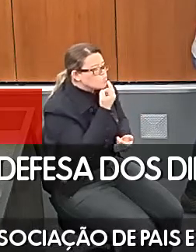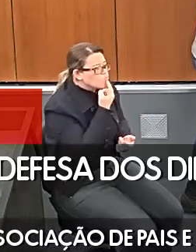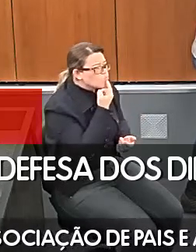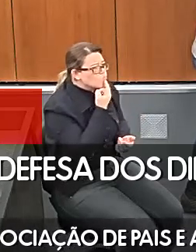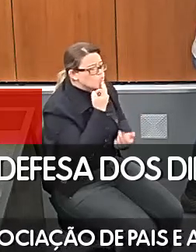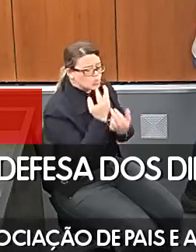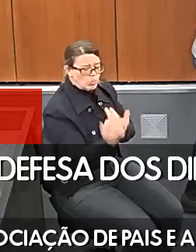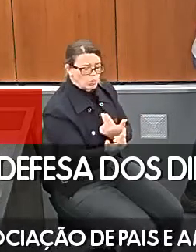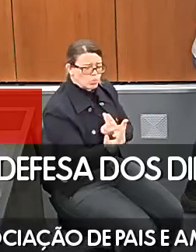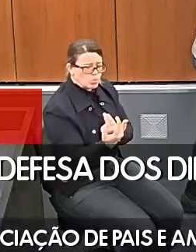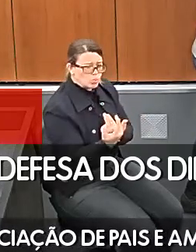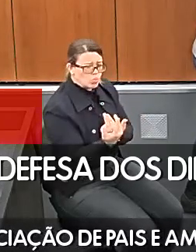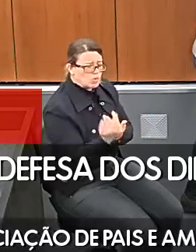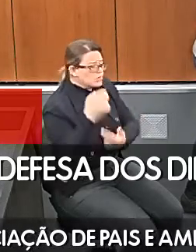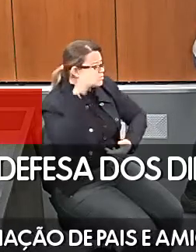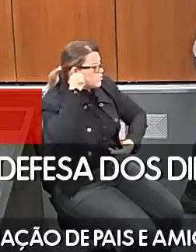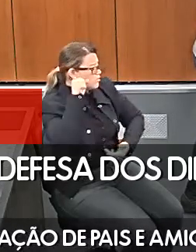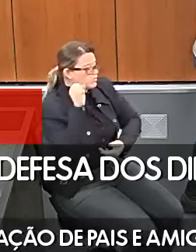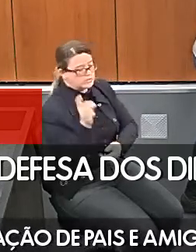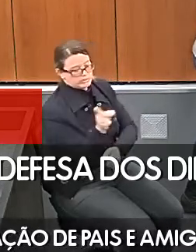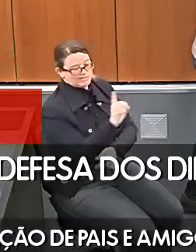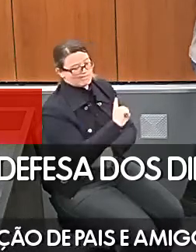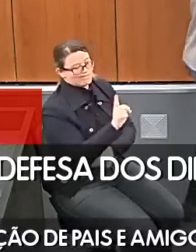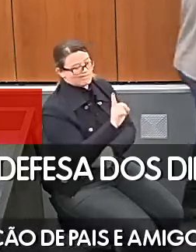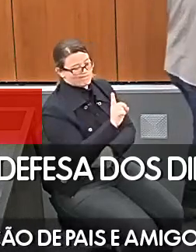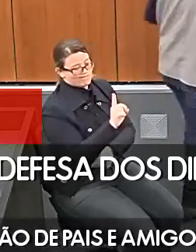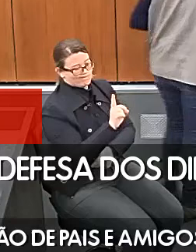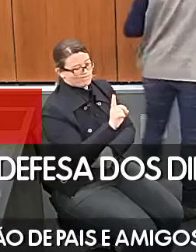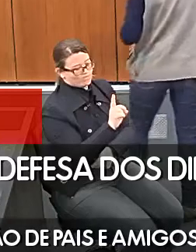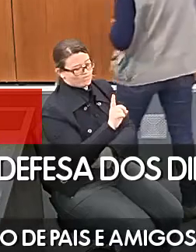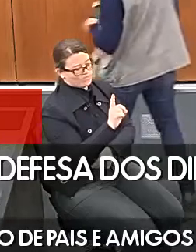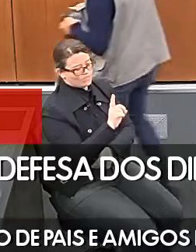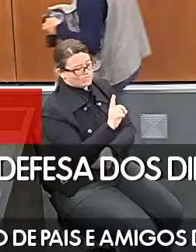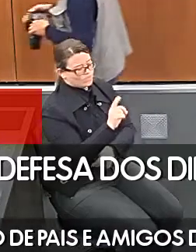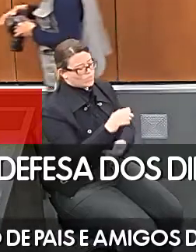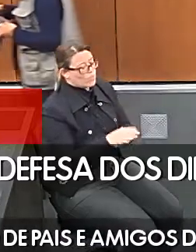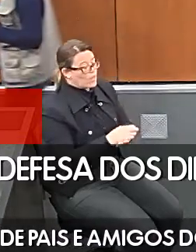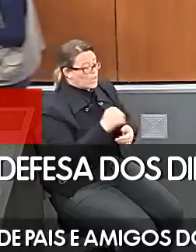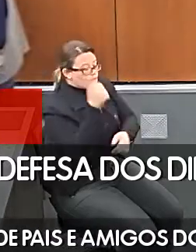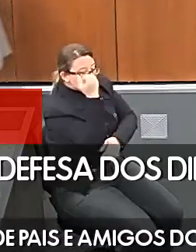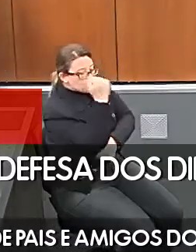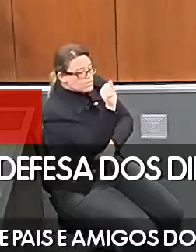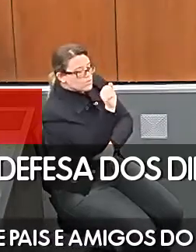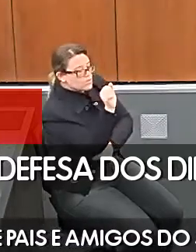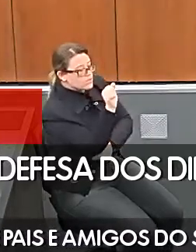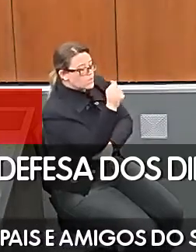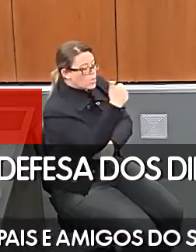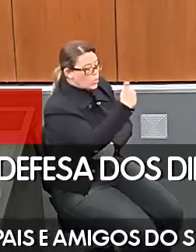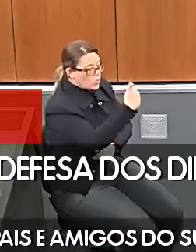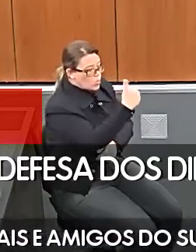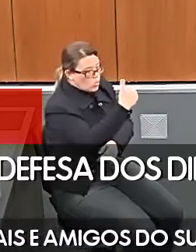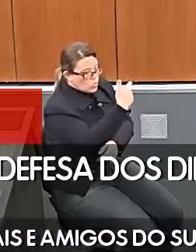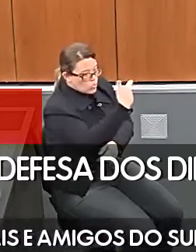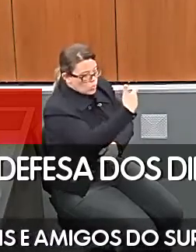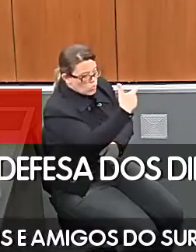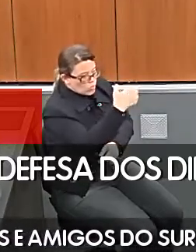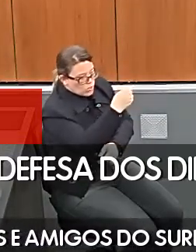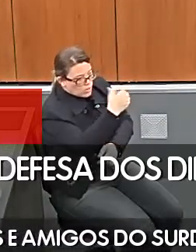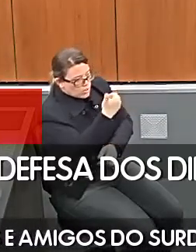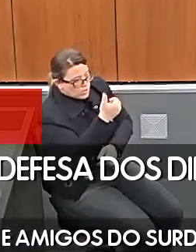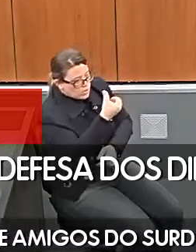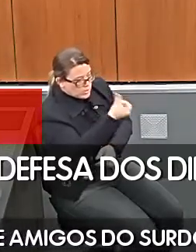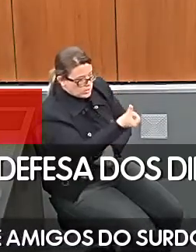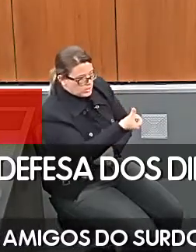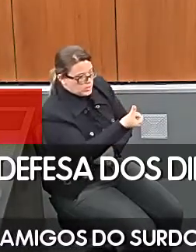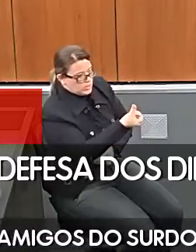APASITA, o primeiro propósito da associação, quando foi formada em 2016, em novembro de